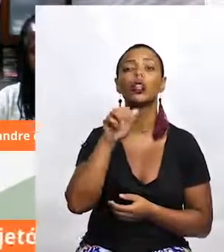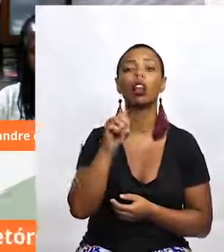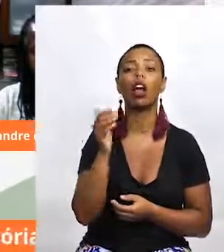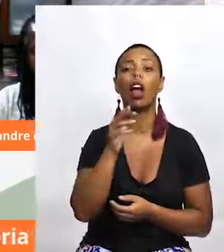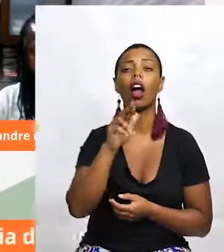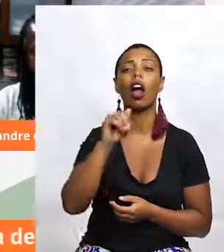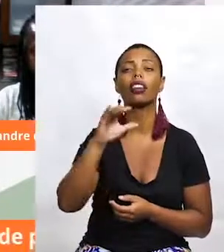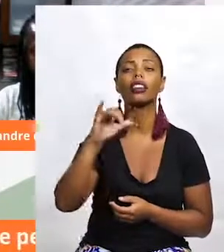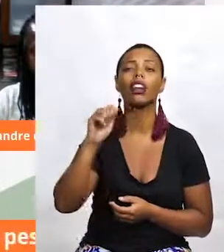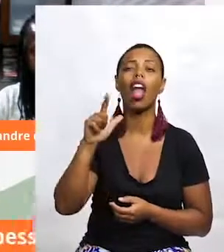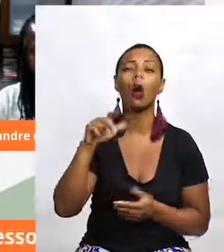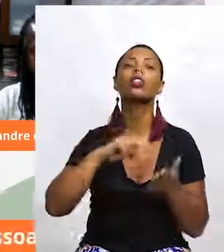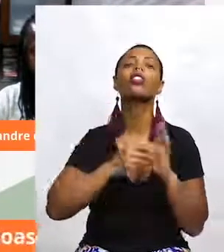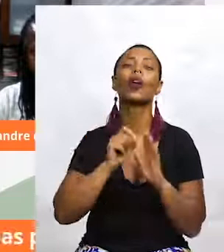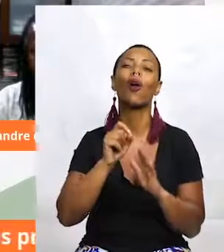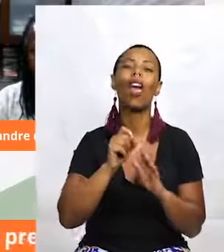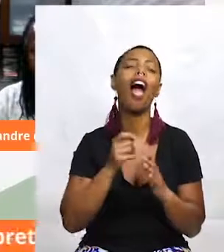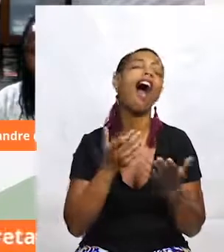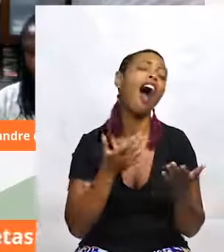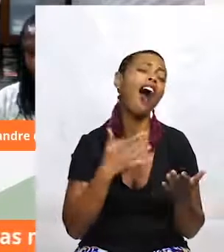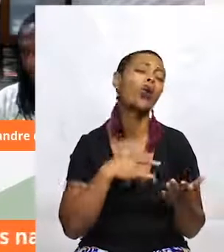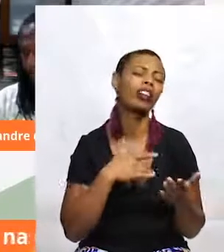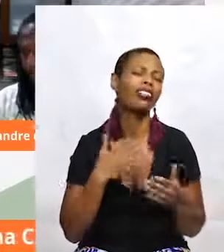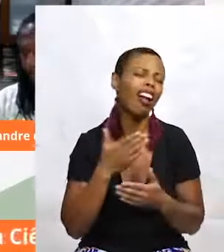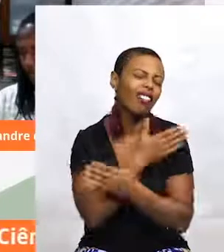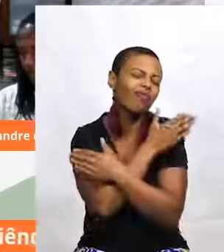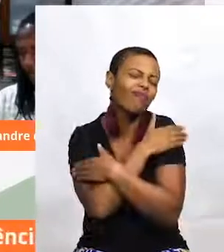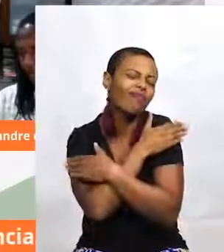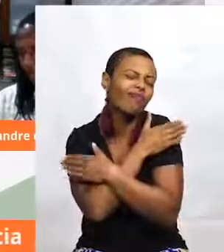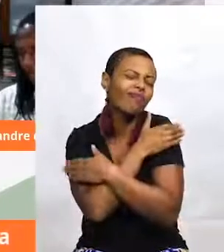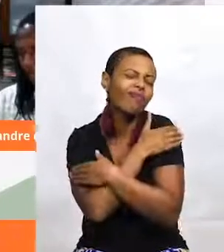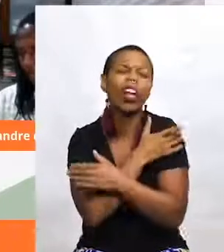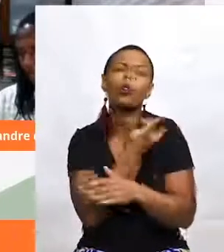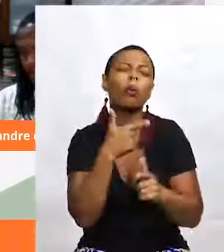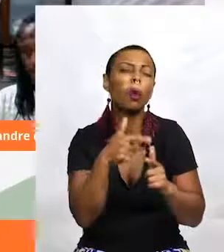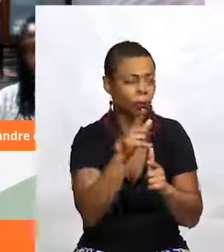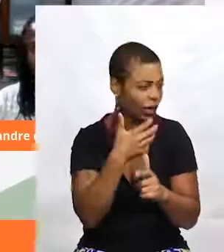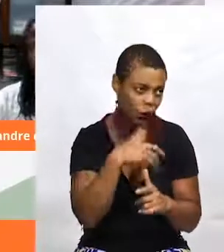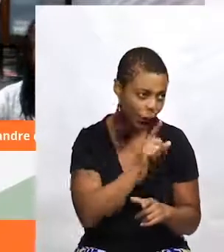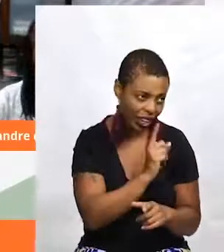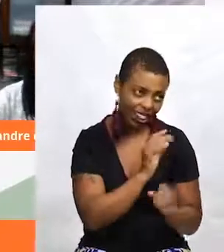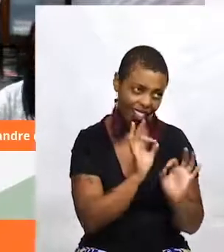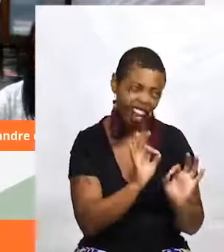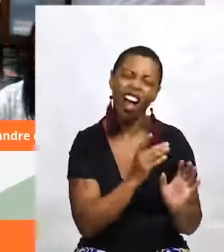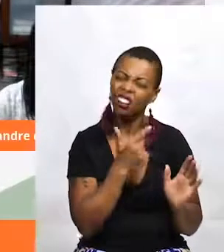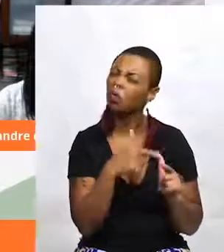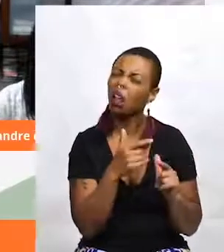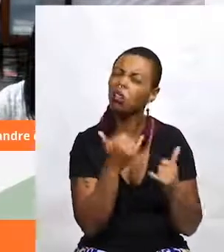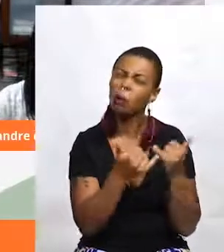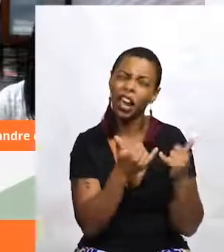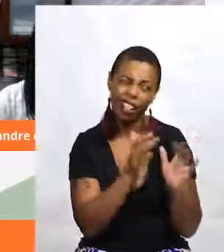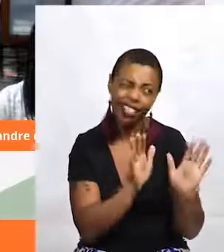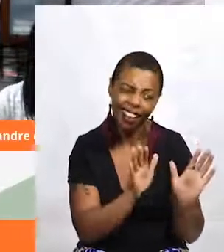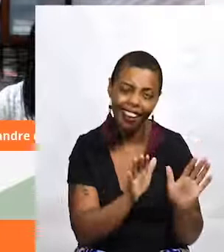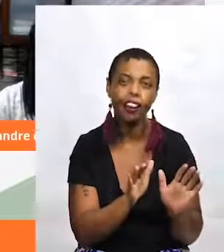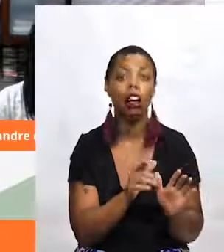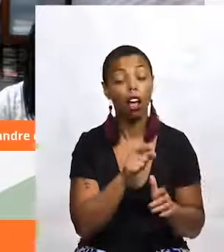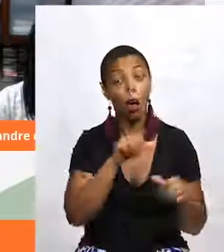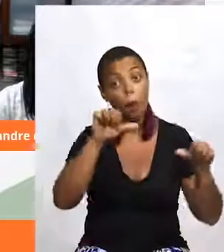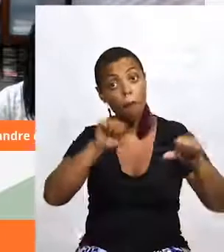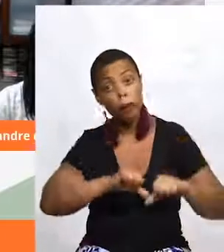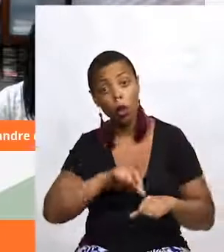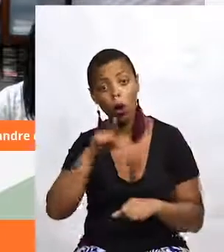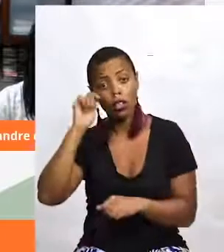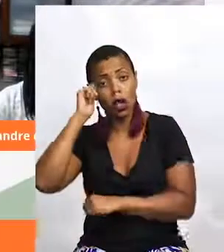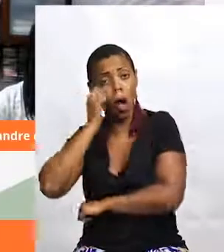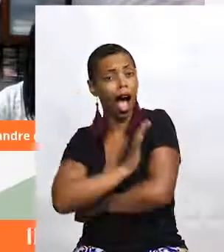só um tapinha nas costas. Ah, você não teve intenção, né? Você estava brincando, né? É a pior coisa que existe. É o racismo